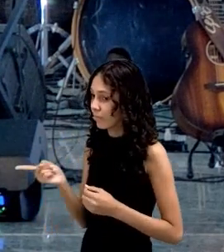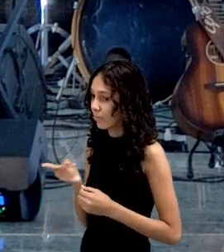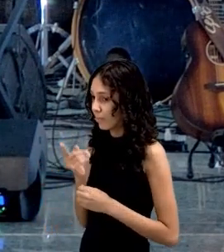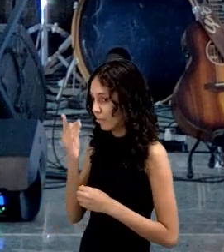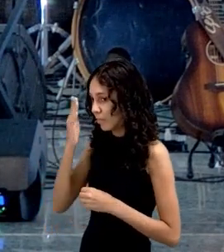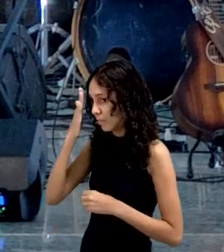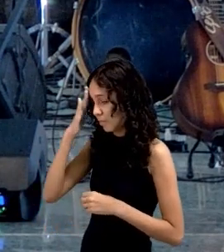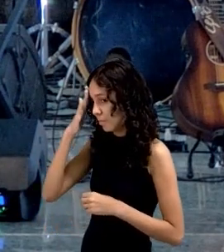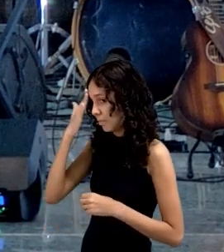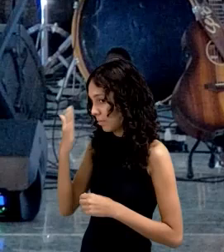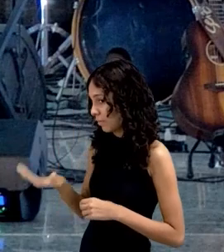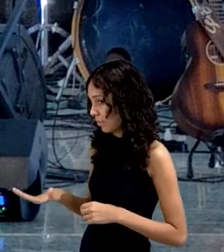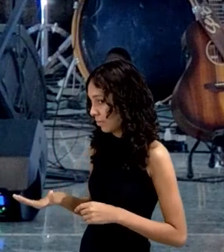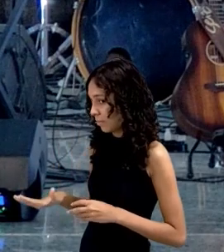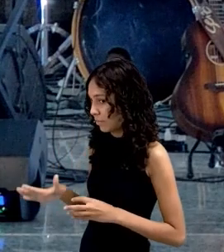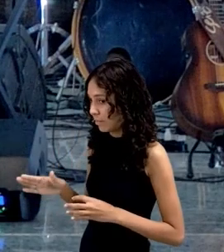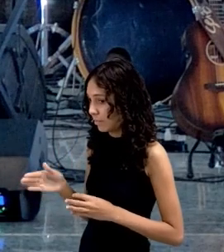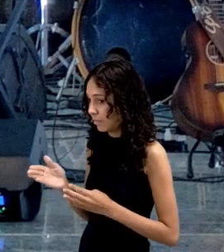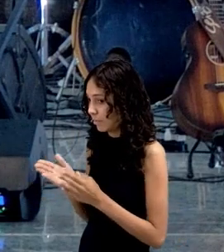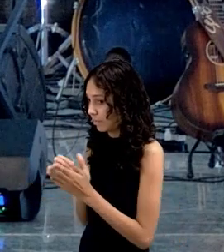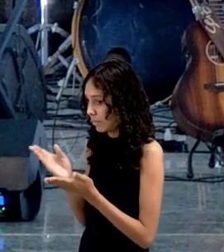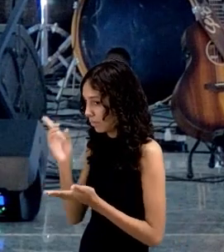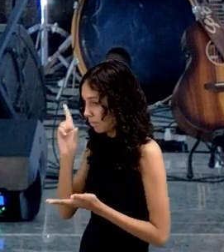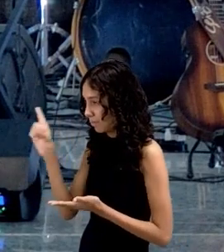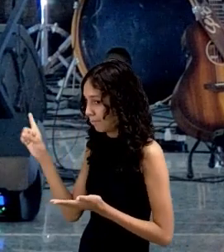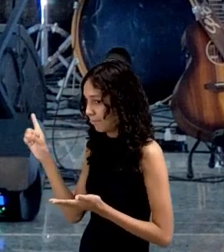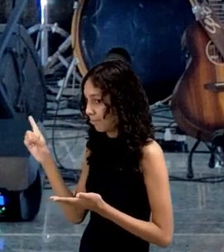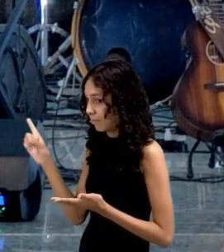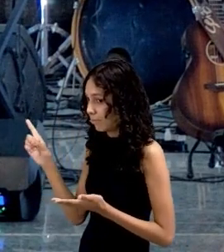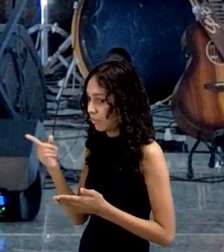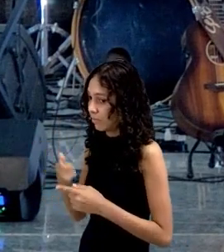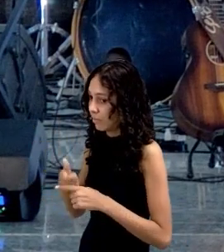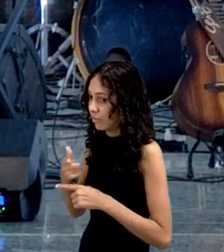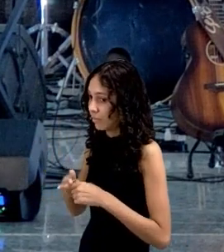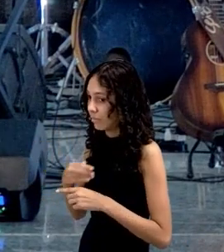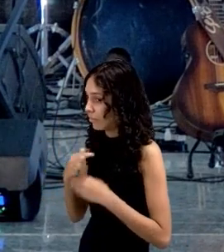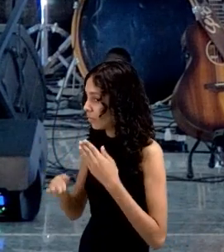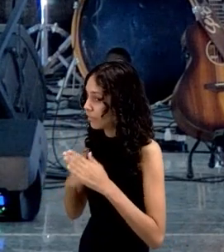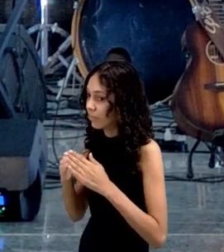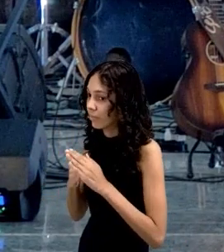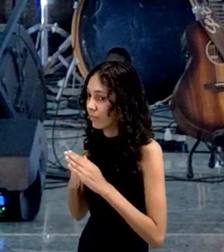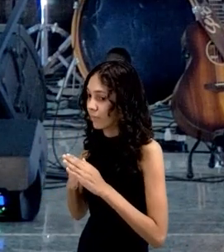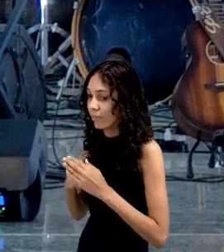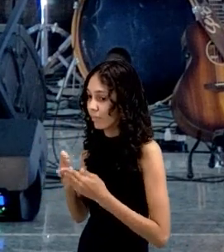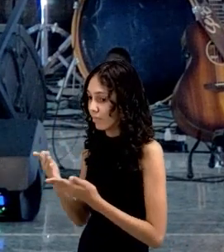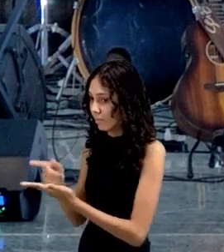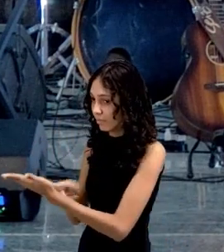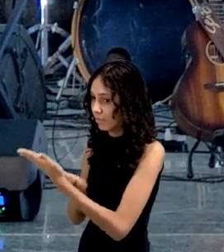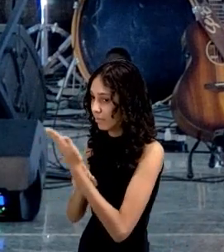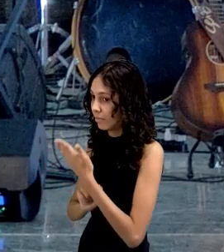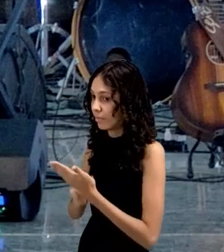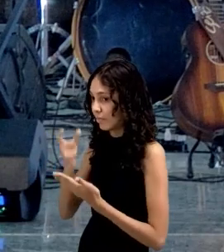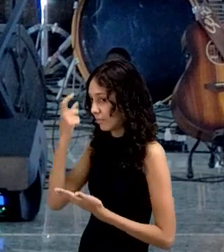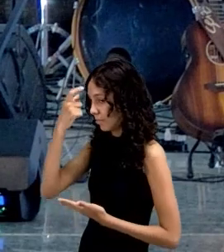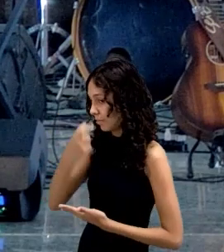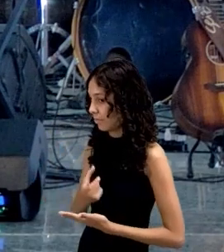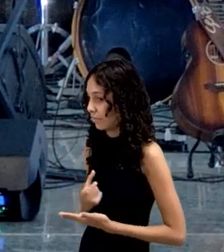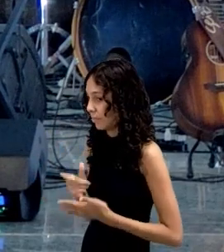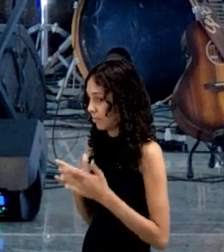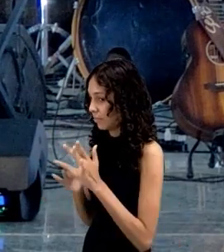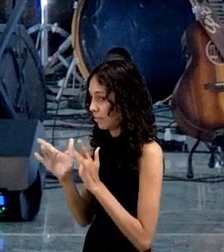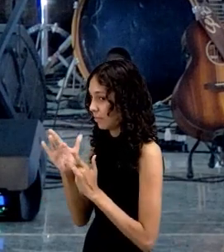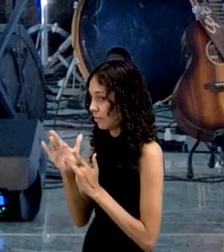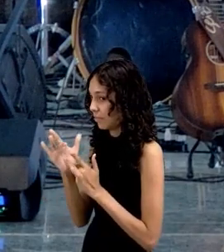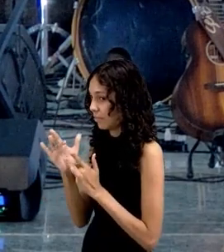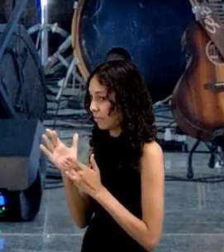Esse precisa ser o modo da nossa vida. Tudo tem a ver com Jesus. Jesus é a manifestação máxima do poder de Deus. Ele